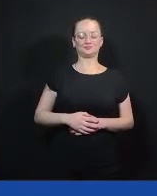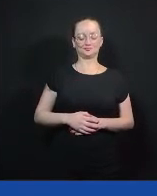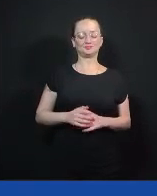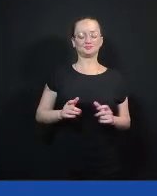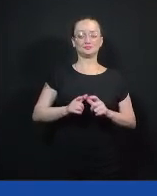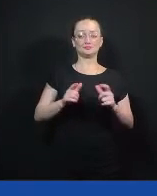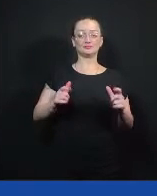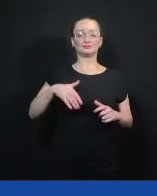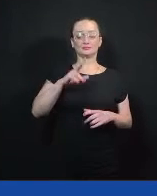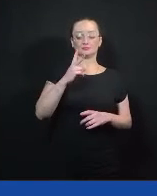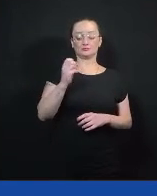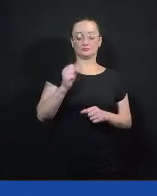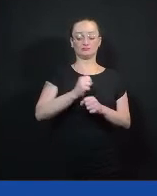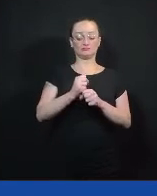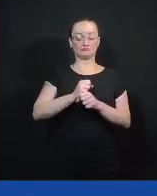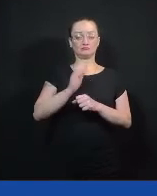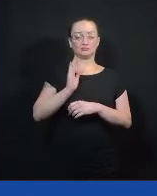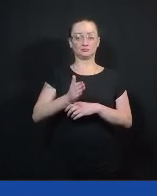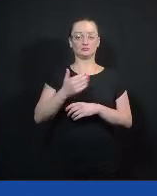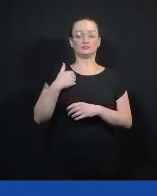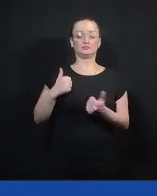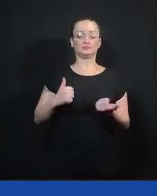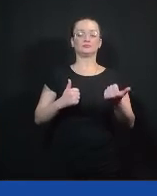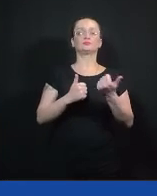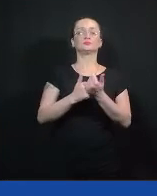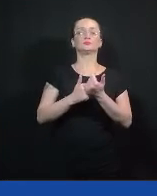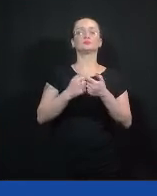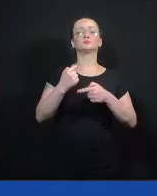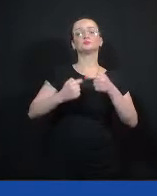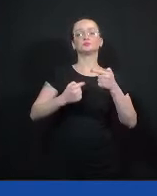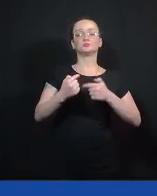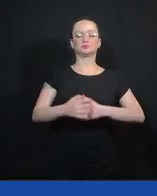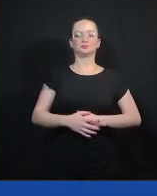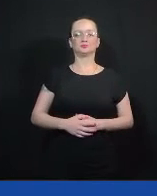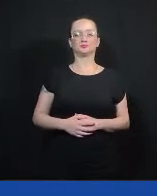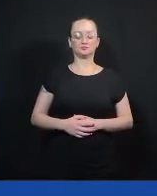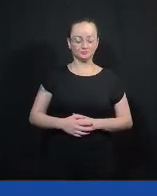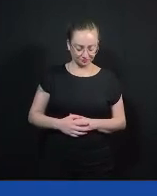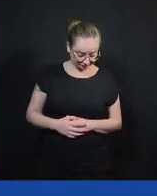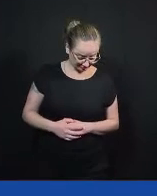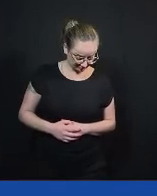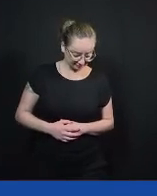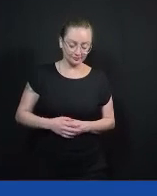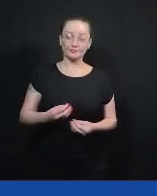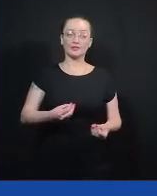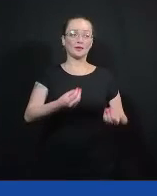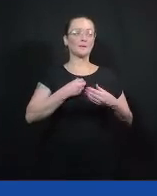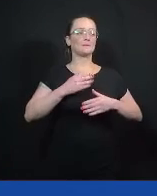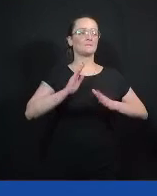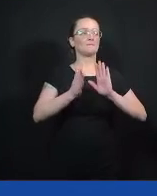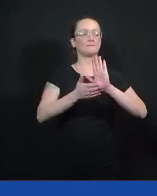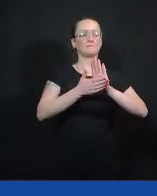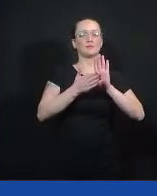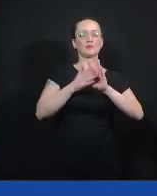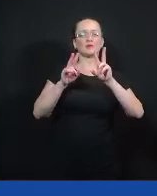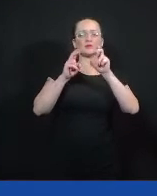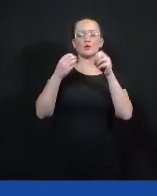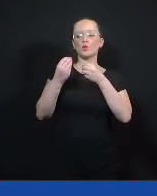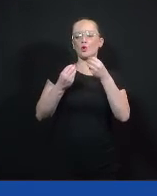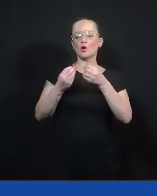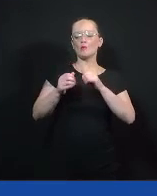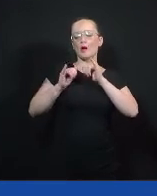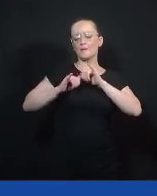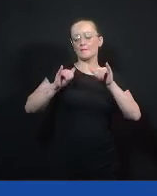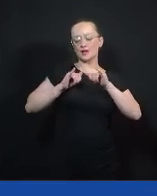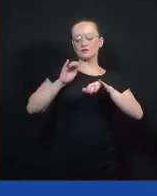a maior parte desses 20 anos nessa cobertura política. E aí me propuseram esse tema, como a imprensa